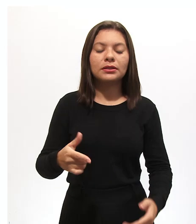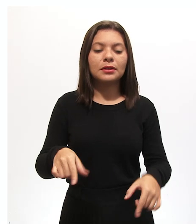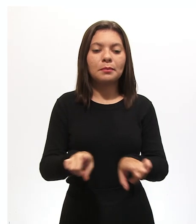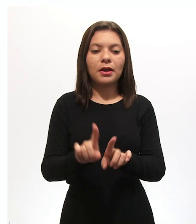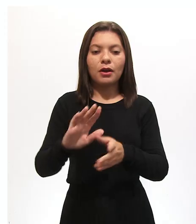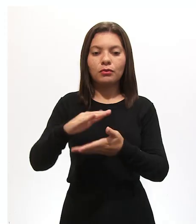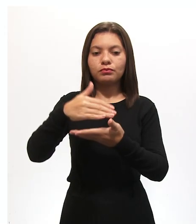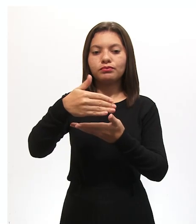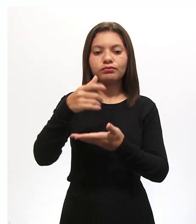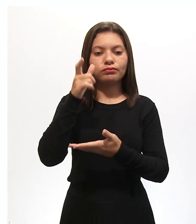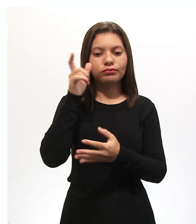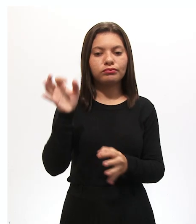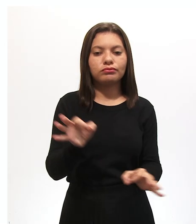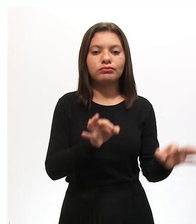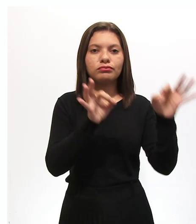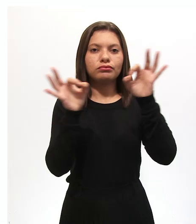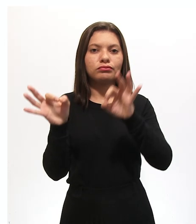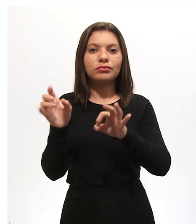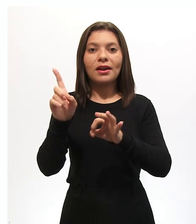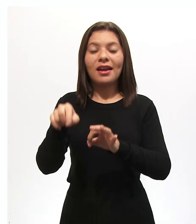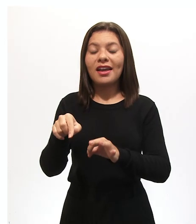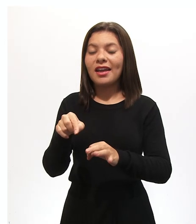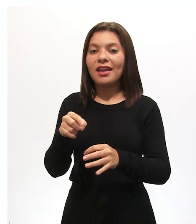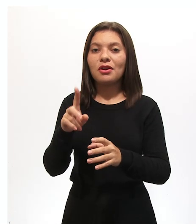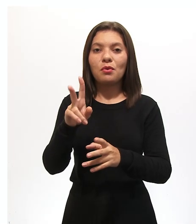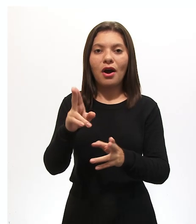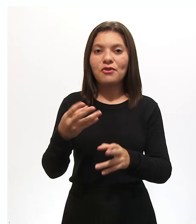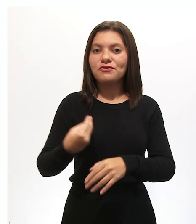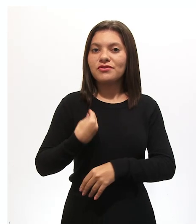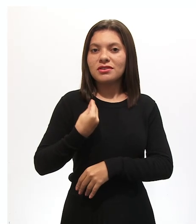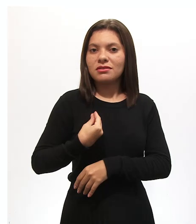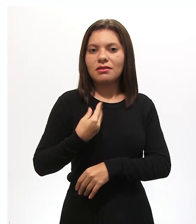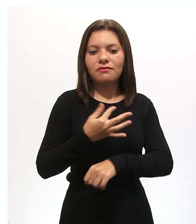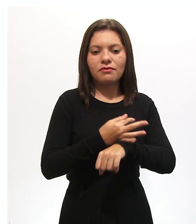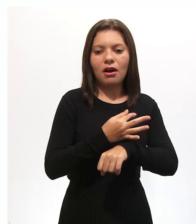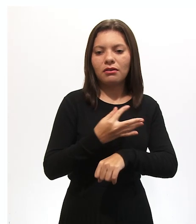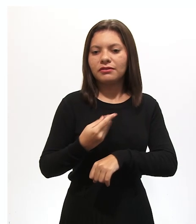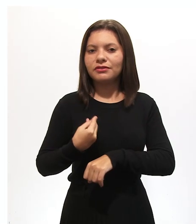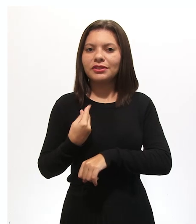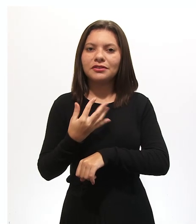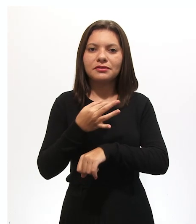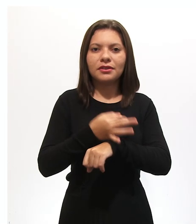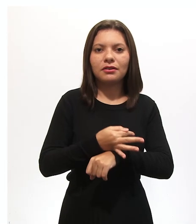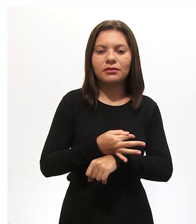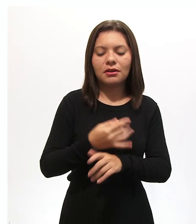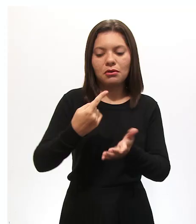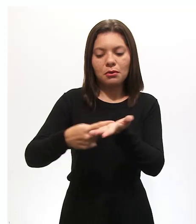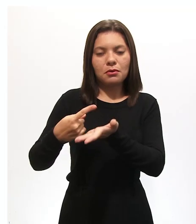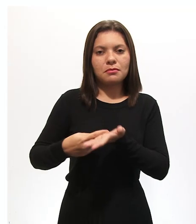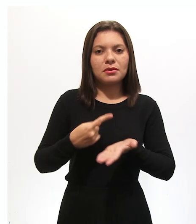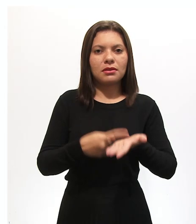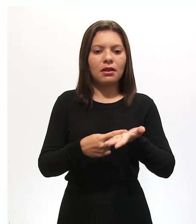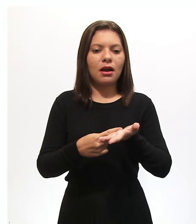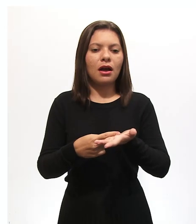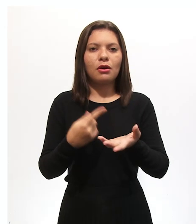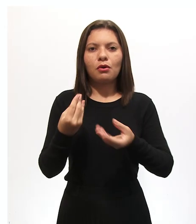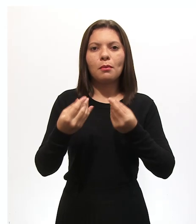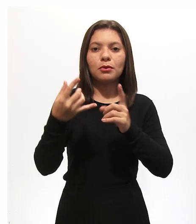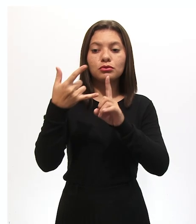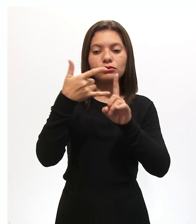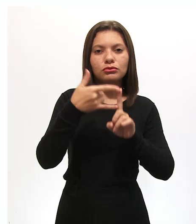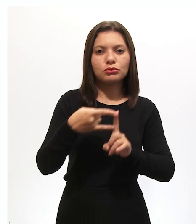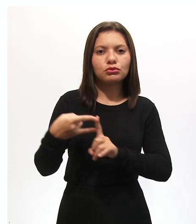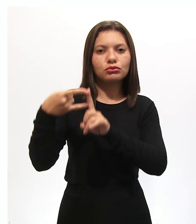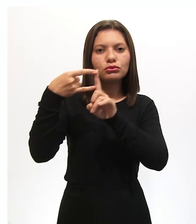a contar como frequência, tá, pessoal? Então, o professor agenda encontros semanais, seja pela plataforma Teams ou